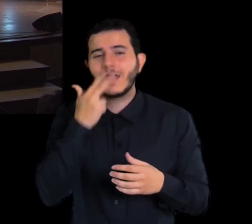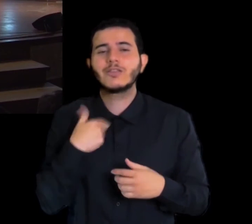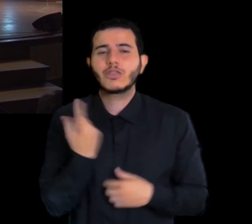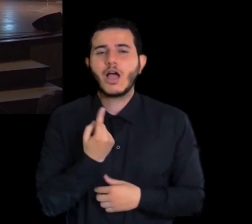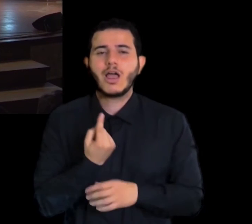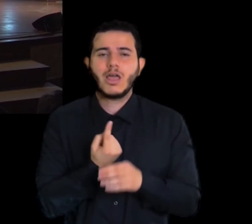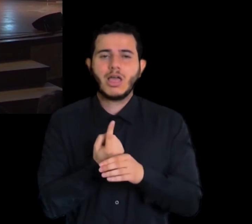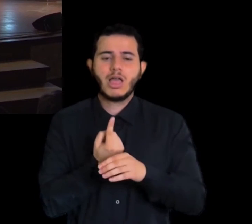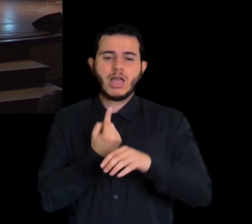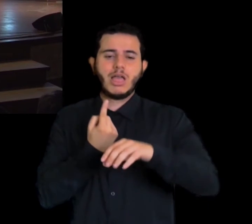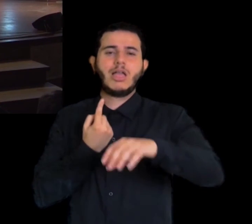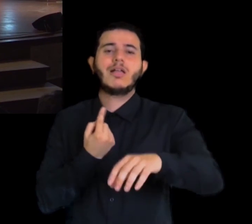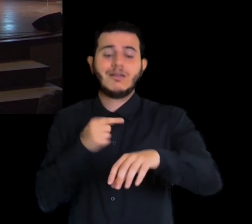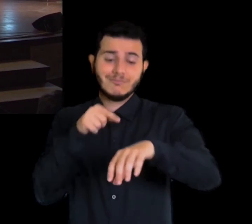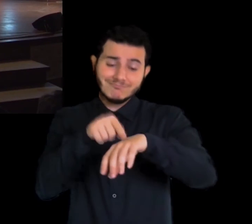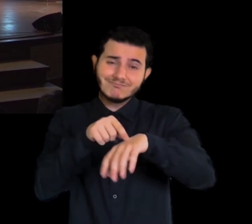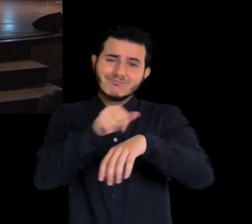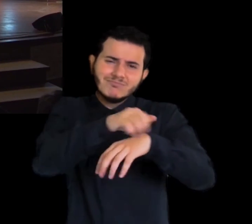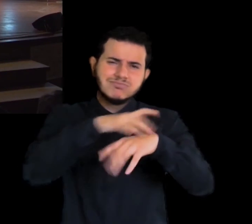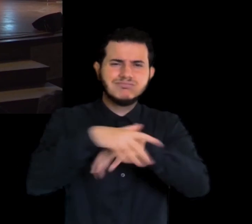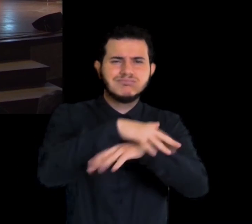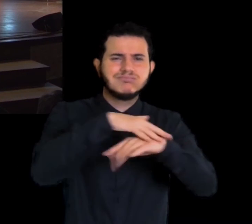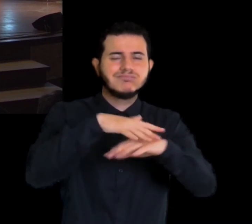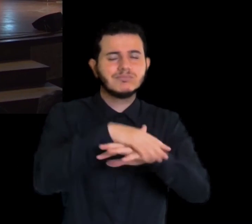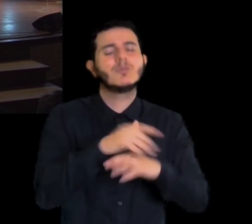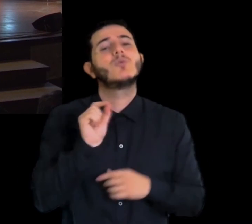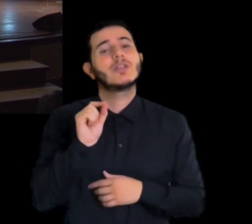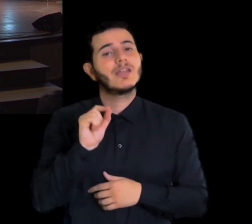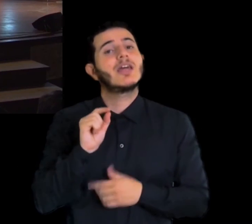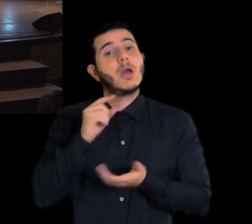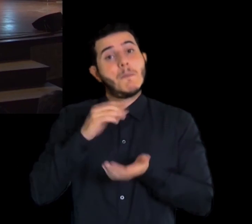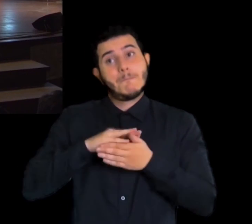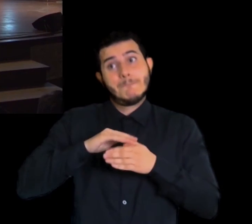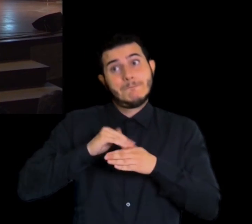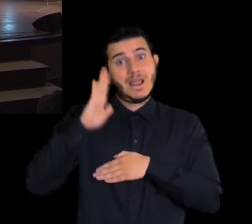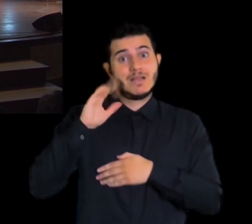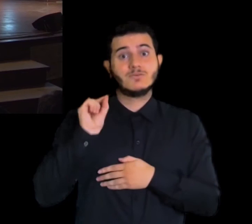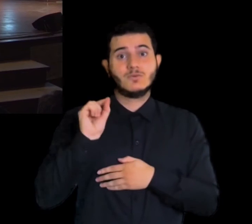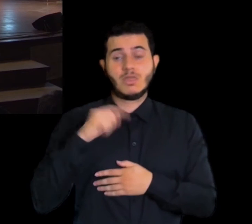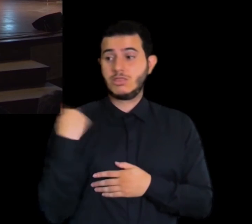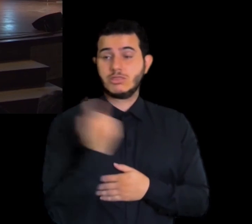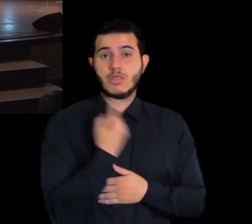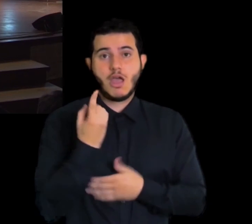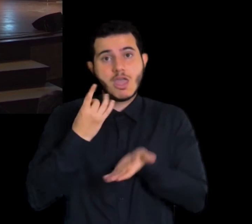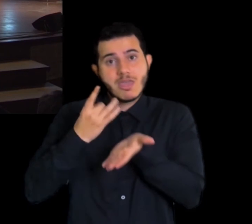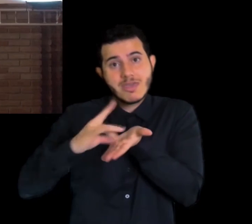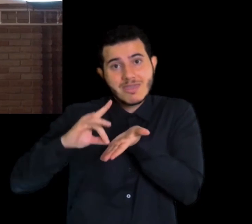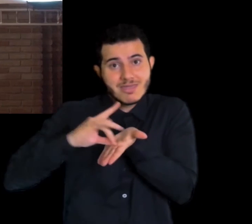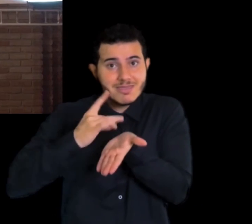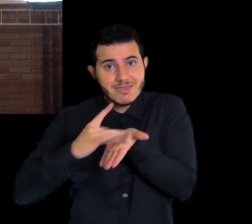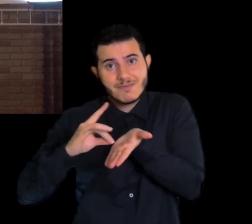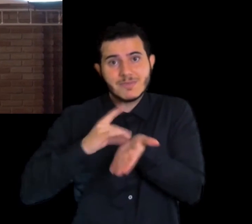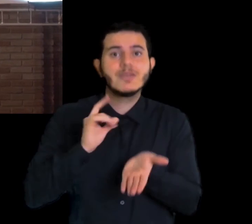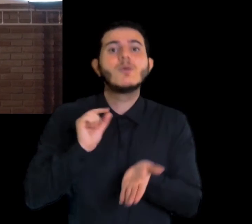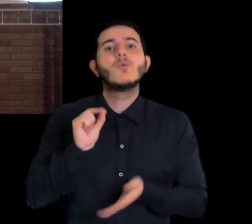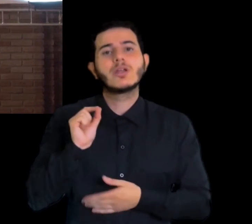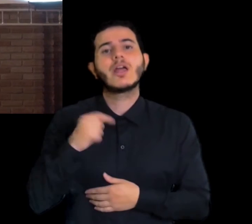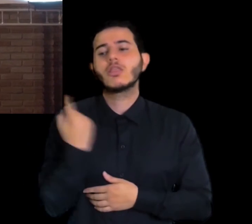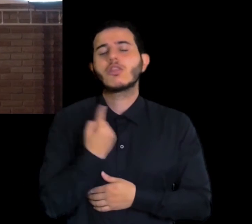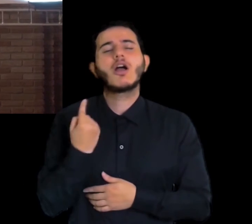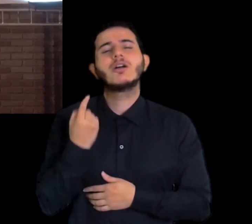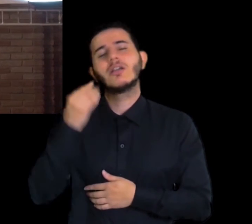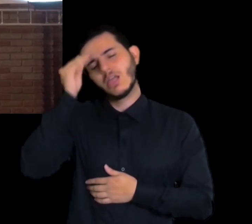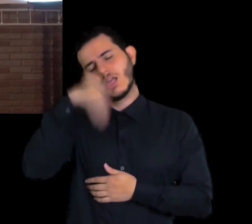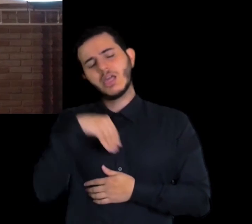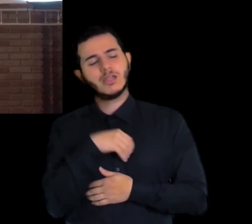eu ouvi esses dias que me tocou demais, que o maior inimigo do homem é qualquer lugar onde ele não